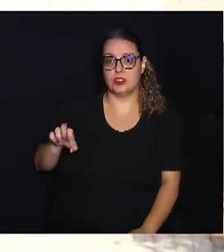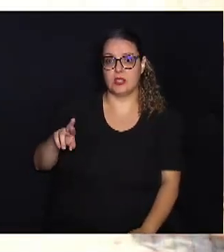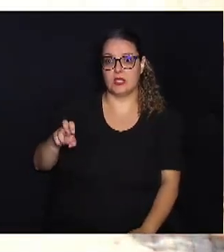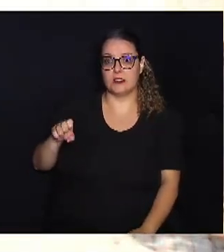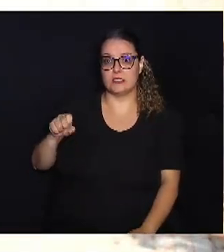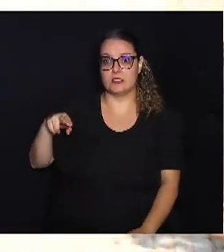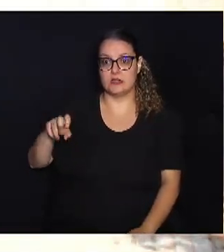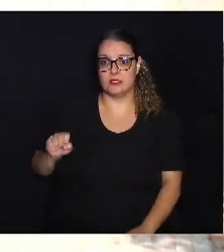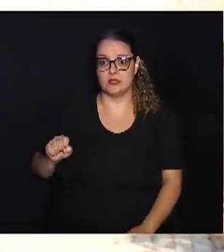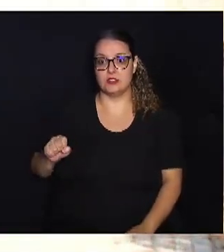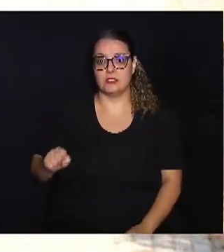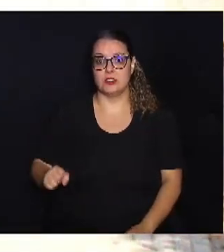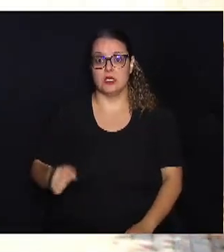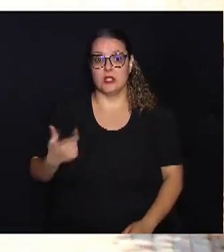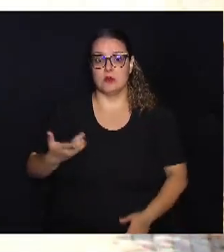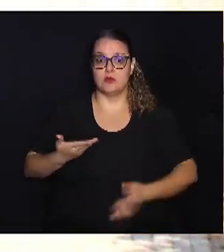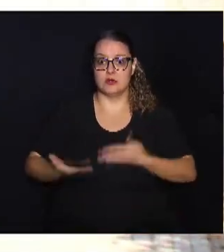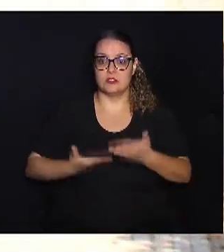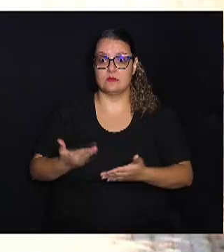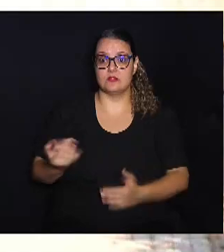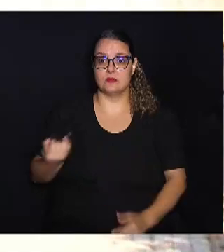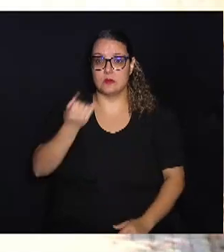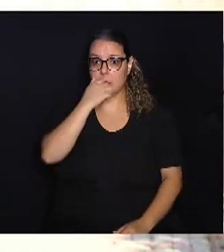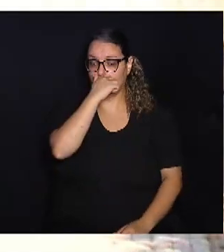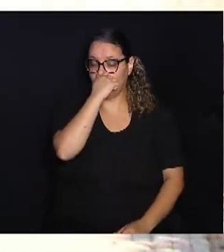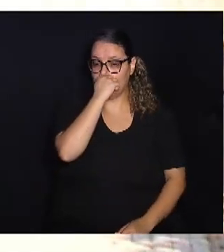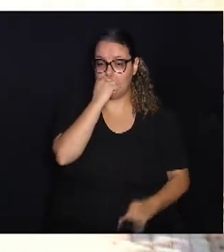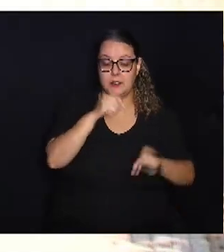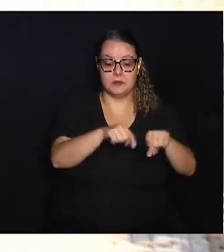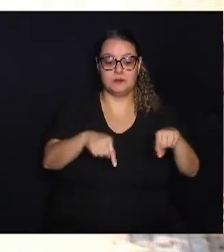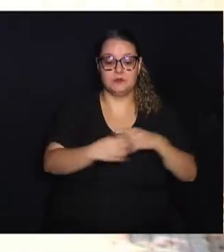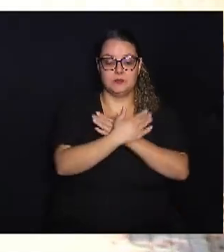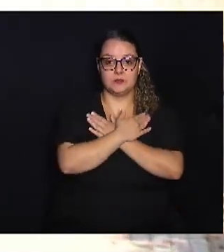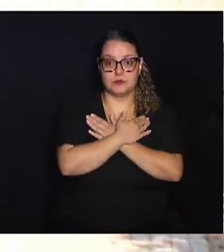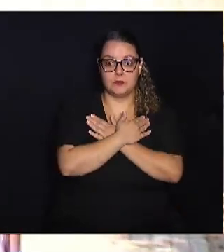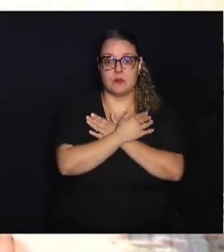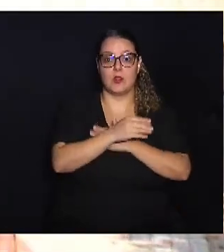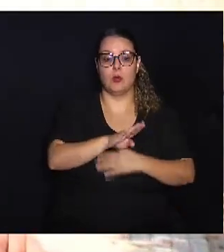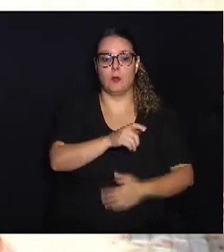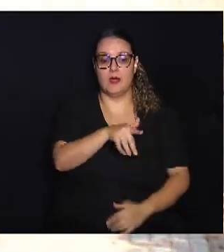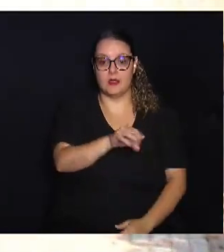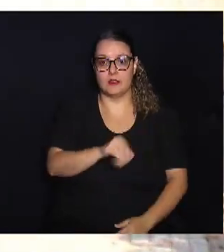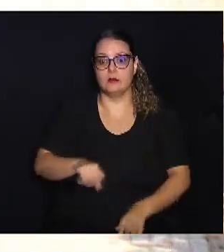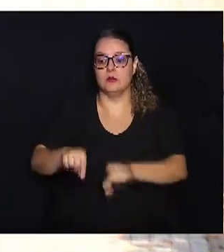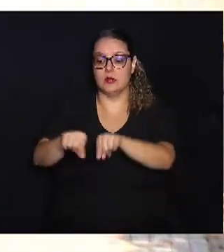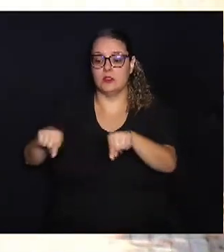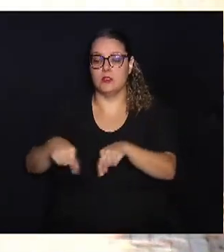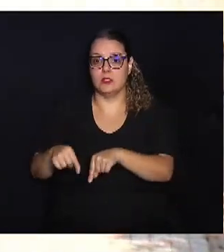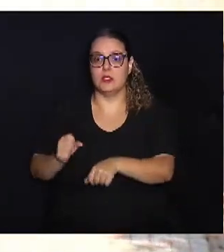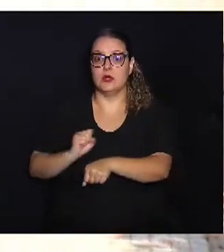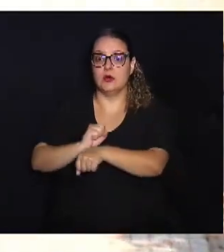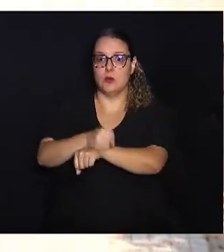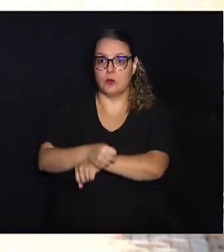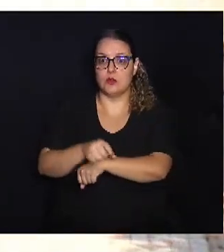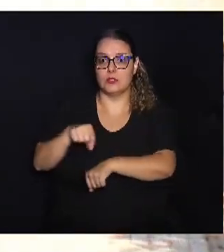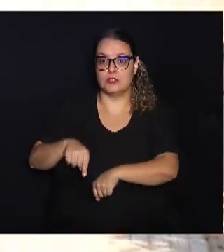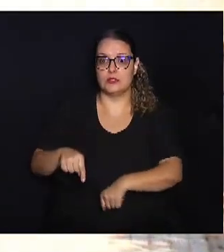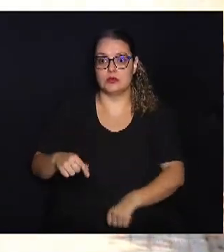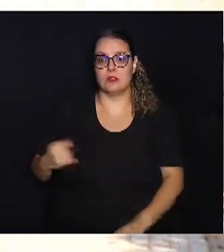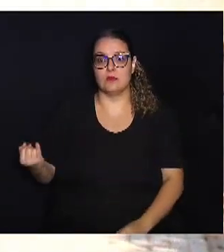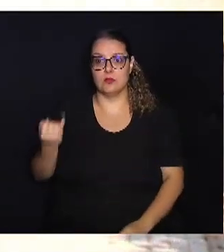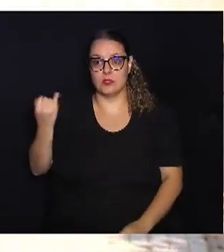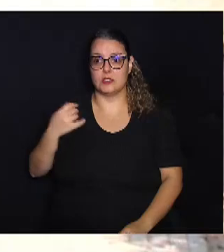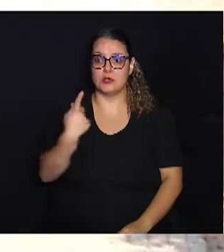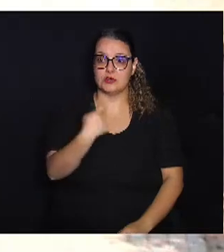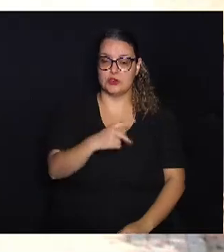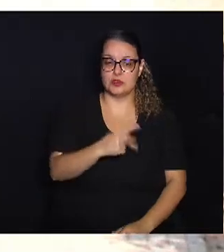ao lado do barão. Uma história marcante aqui na cidade de Campinas, né? Porque tem o túmulo do barão e ao lado o túmulo também